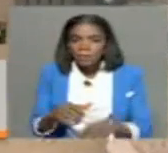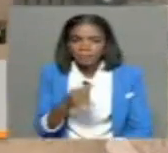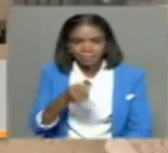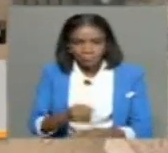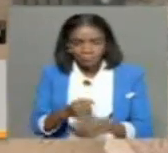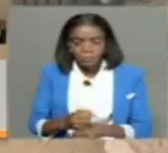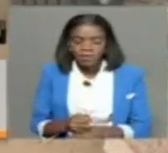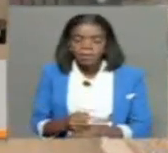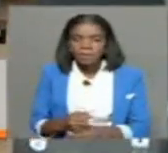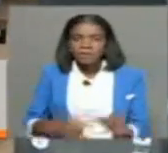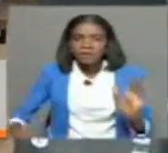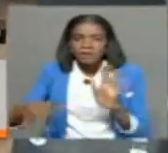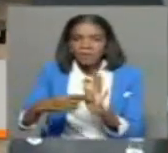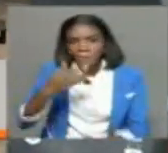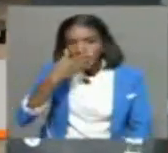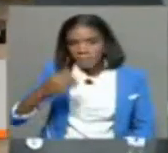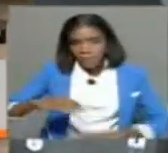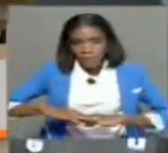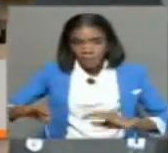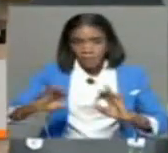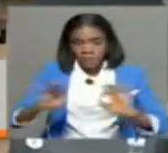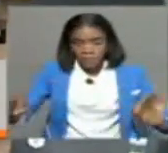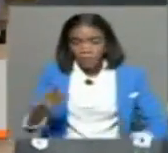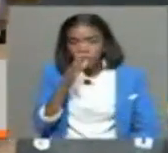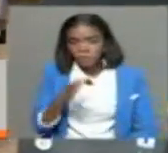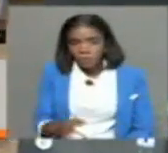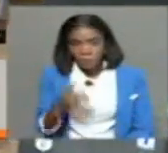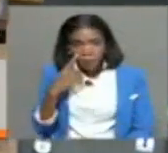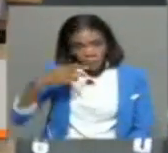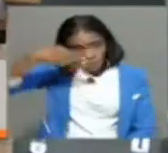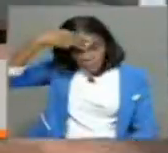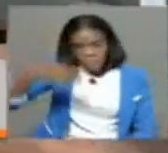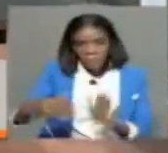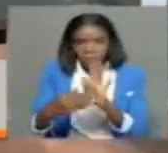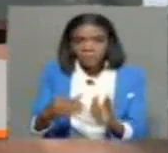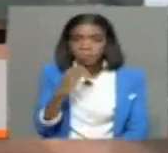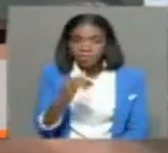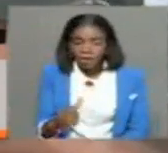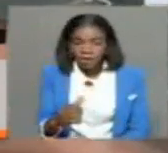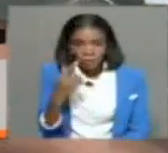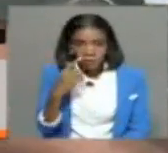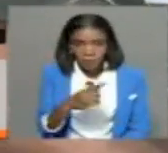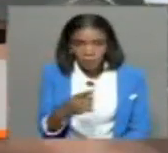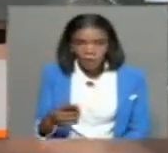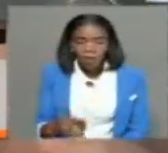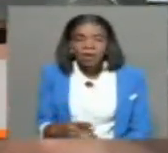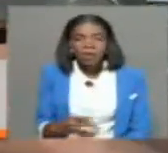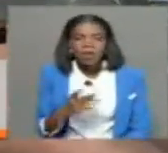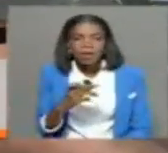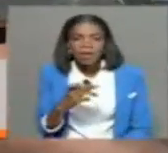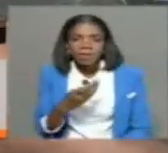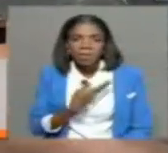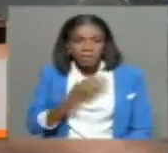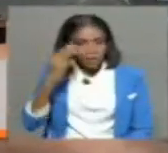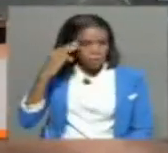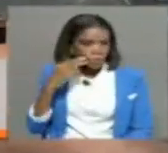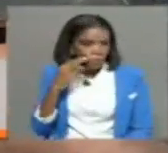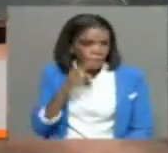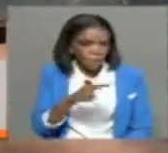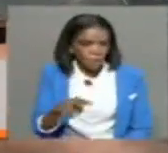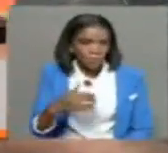de melhoramento das nossas vias. Não podemos ter os equipamentos parados. Portanto, as administrações têm agora a responsabilidade de